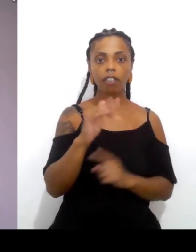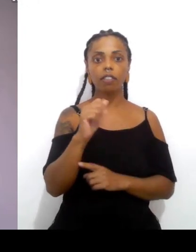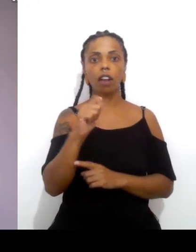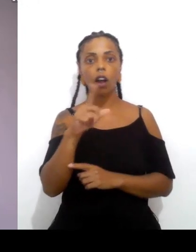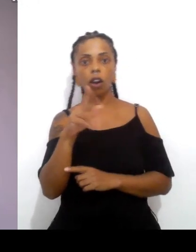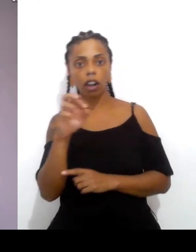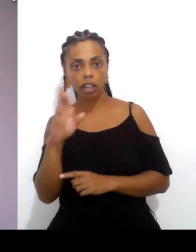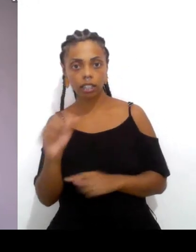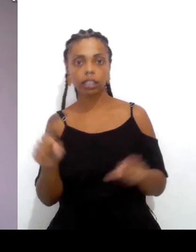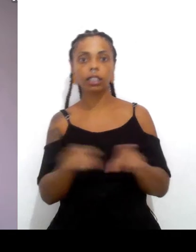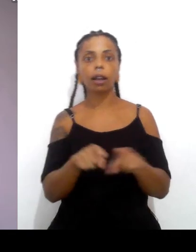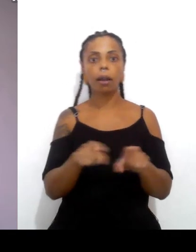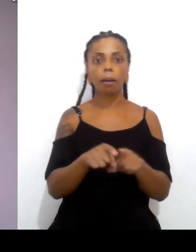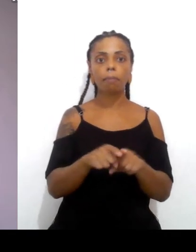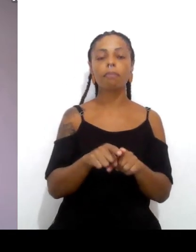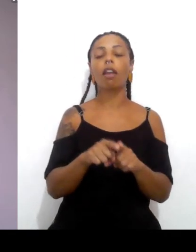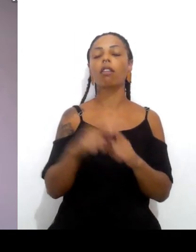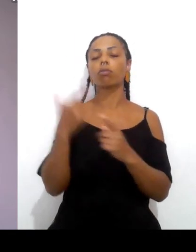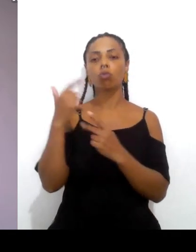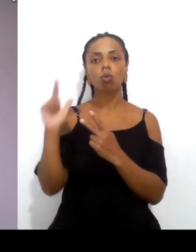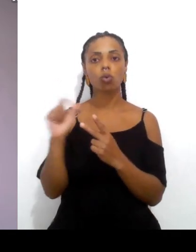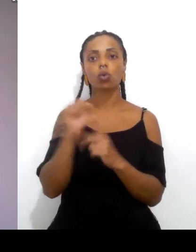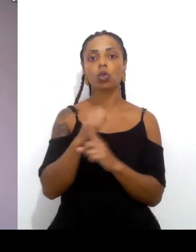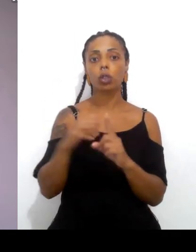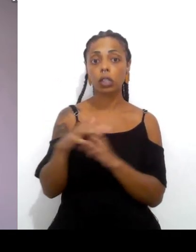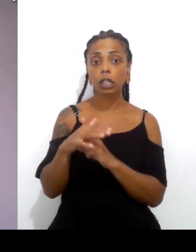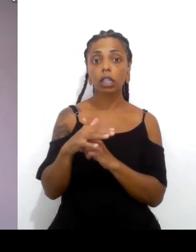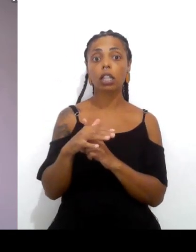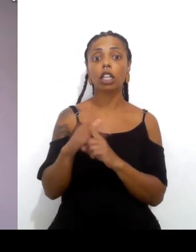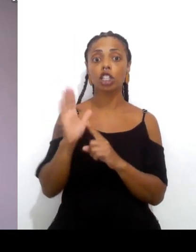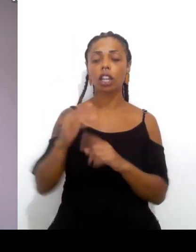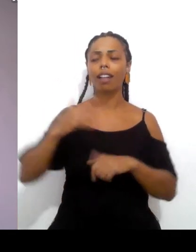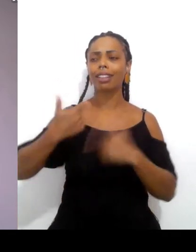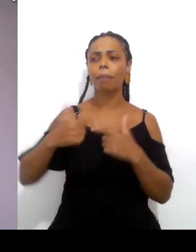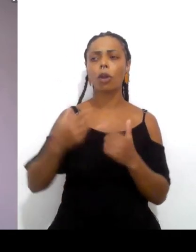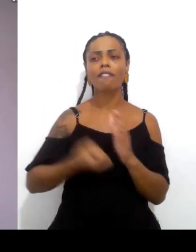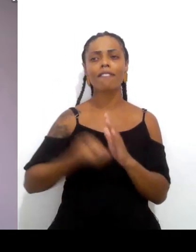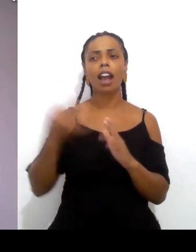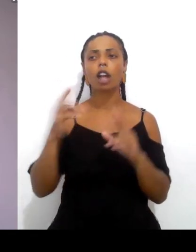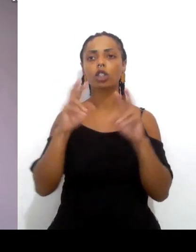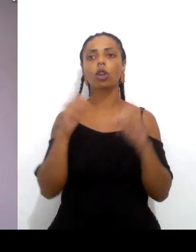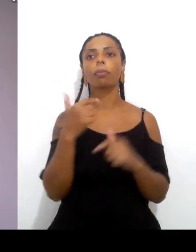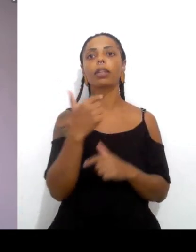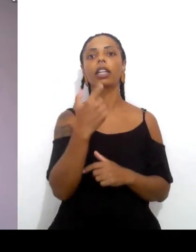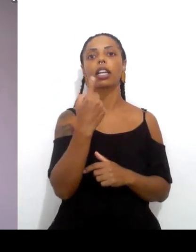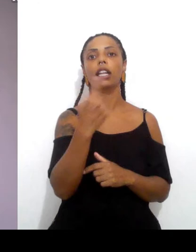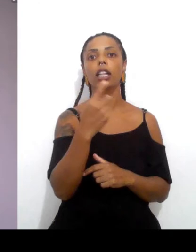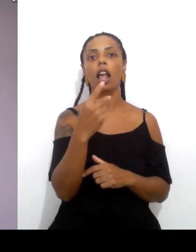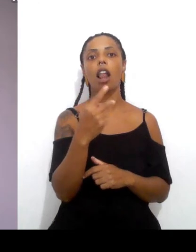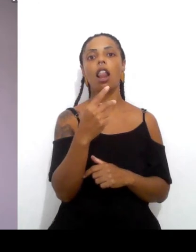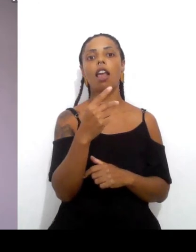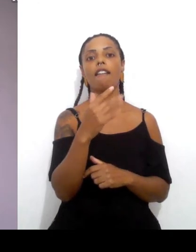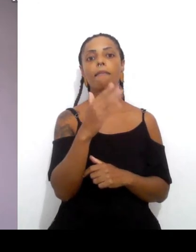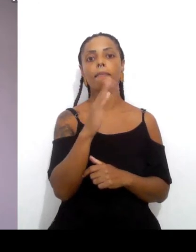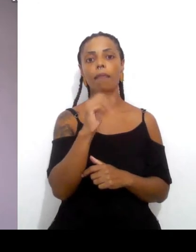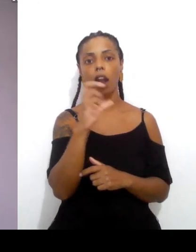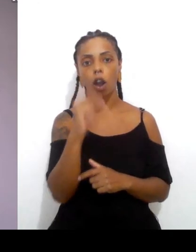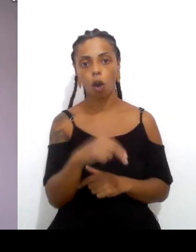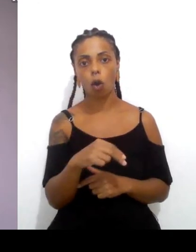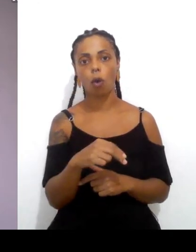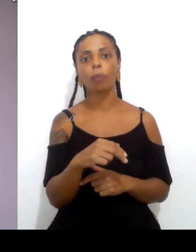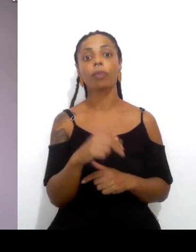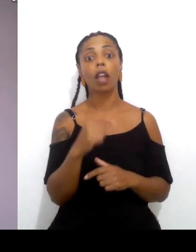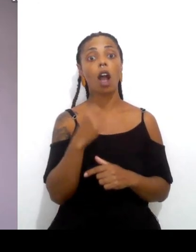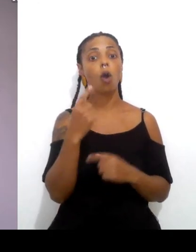e já realizou inúmeros projetos em torno da obra do Francis Bacon entre as suas obras publicadas nós destacamos